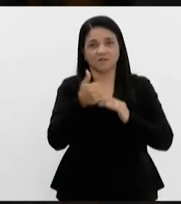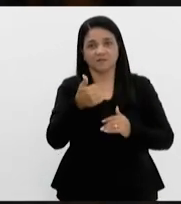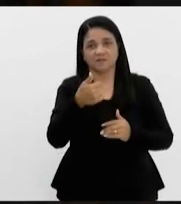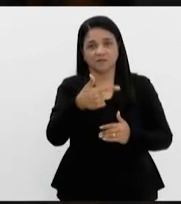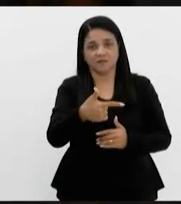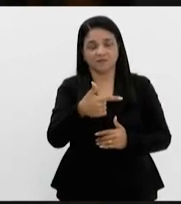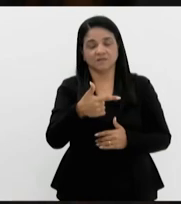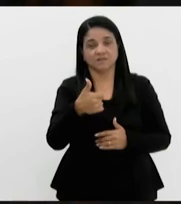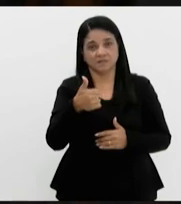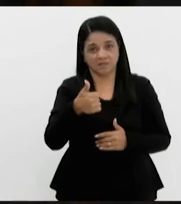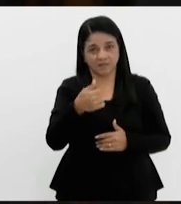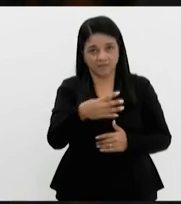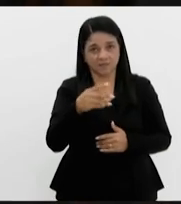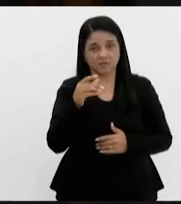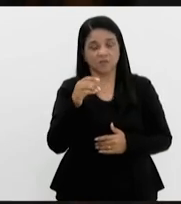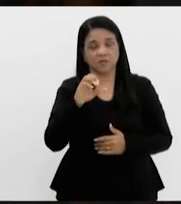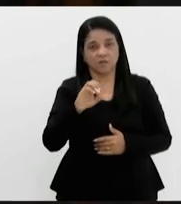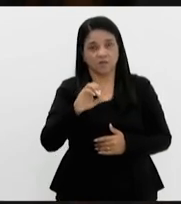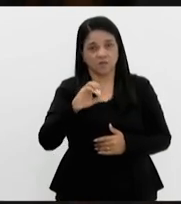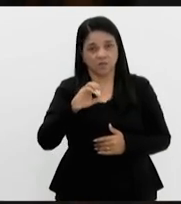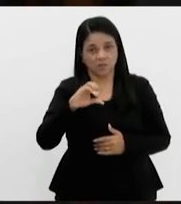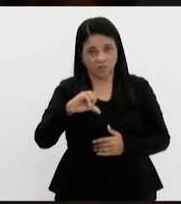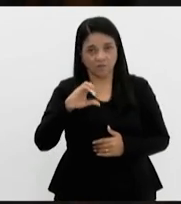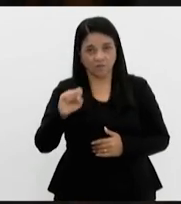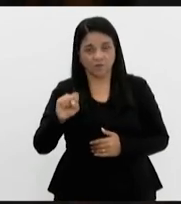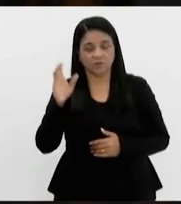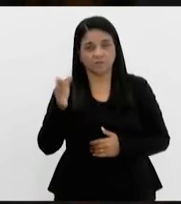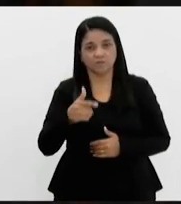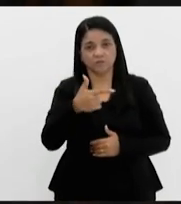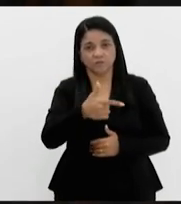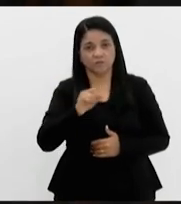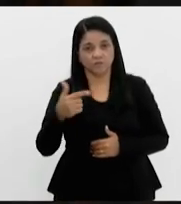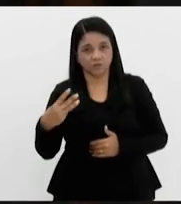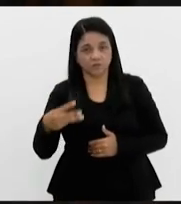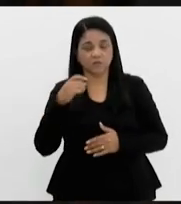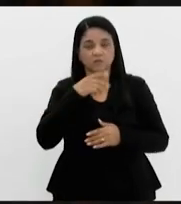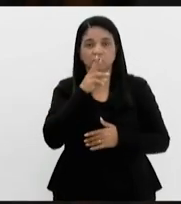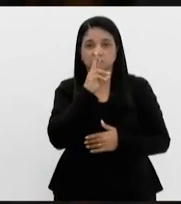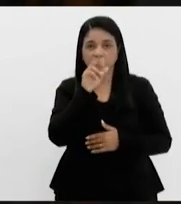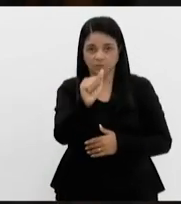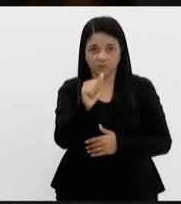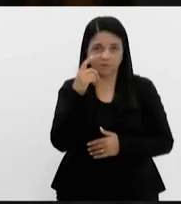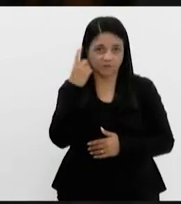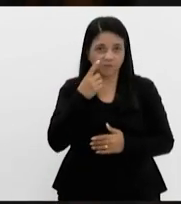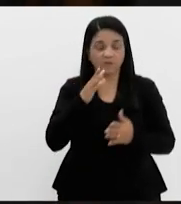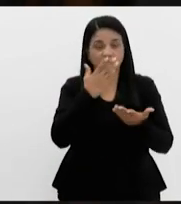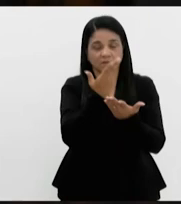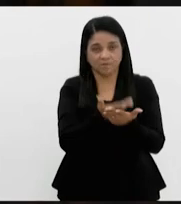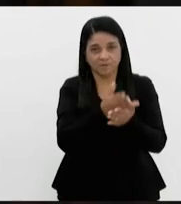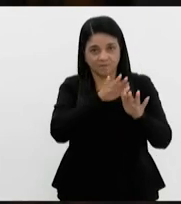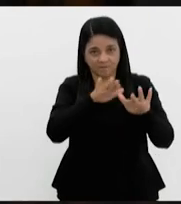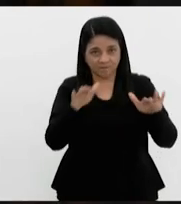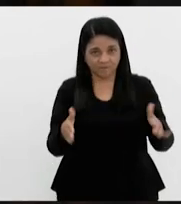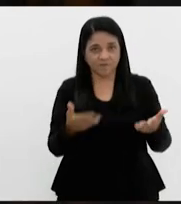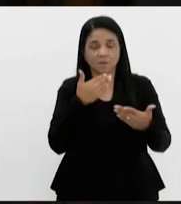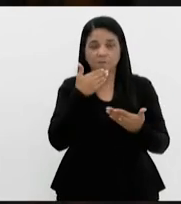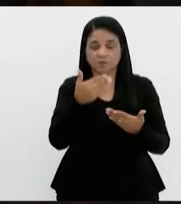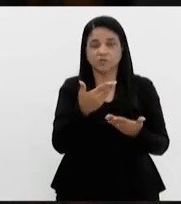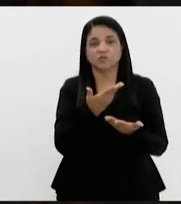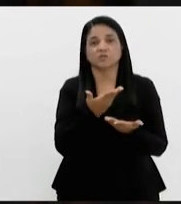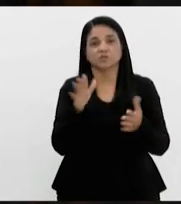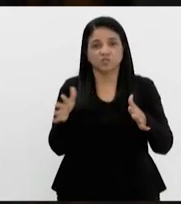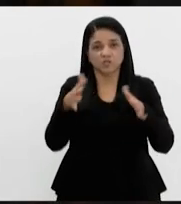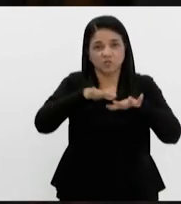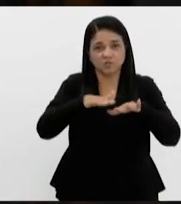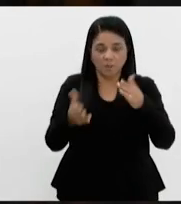1398, de 23, deputado Rodrigo Amorim. Os senhores que aprovam, mas como estão aprovados. Há sobre a mesa pedido de um requerimento de